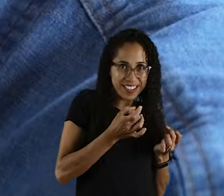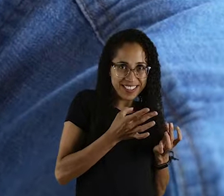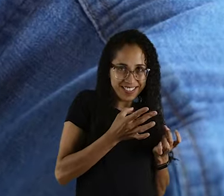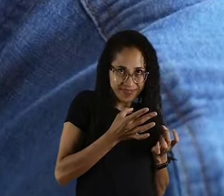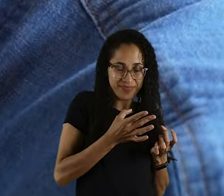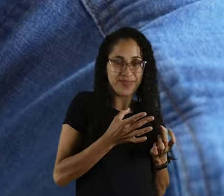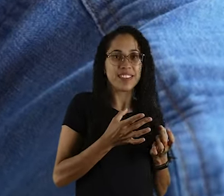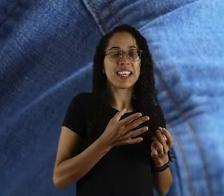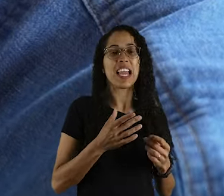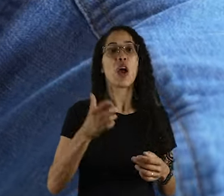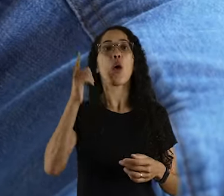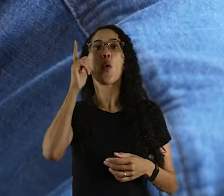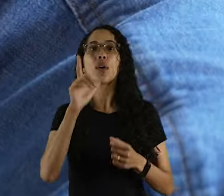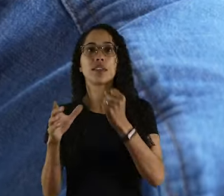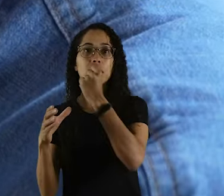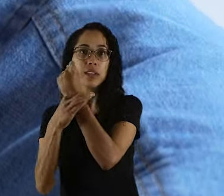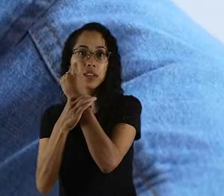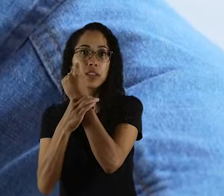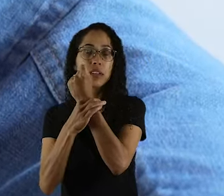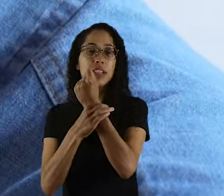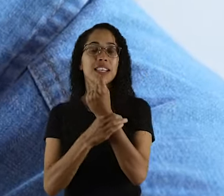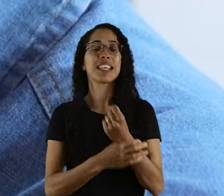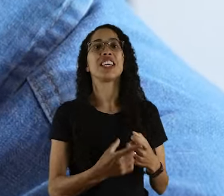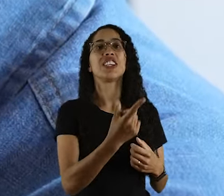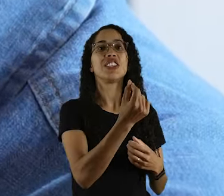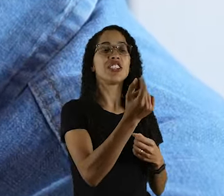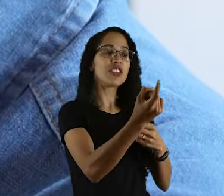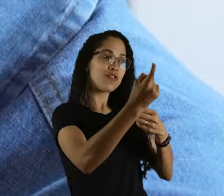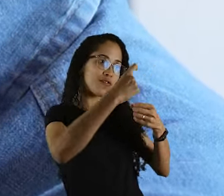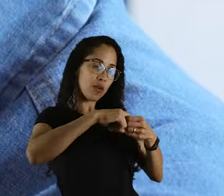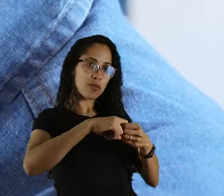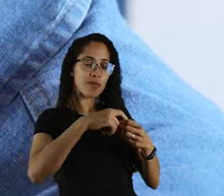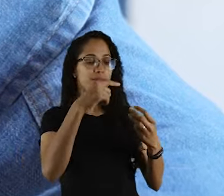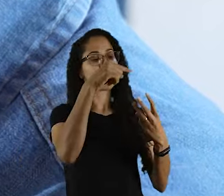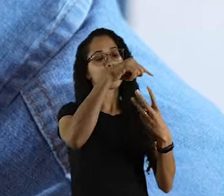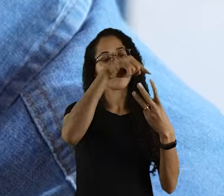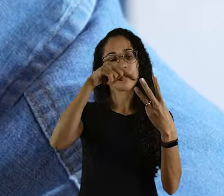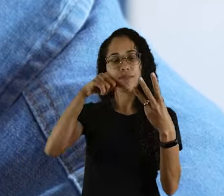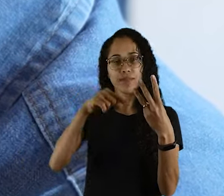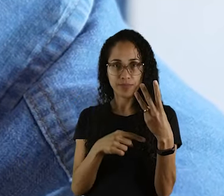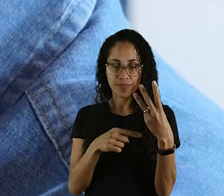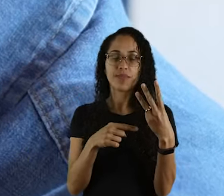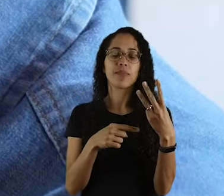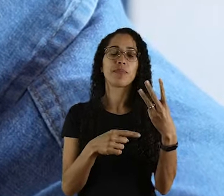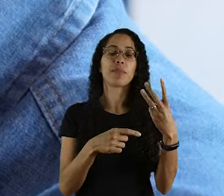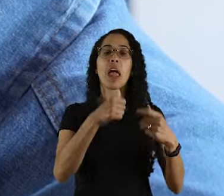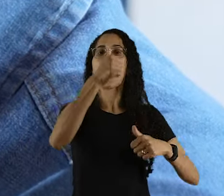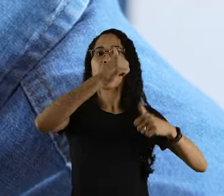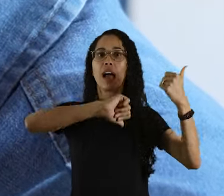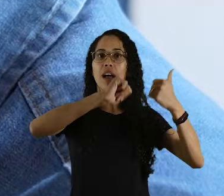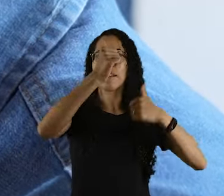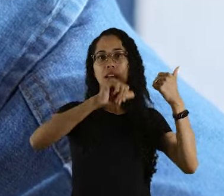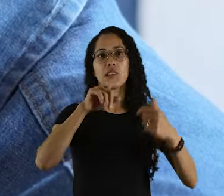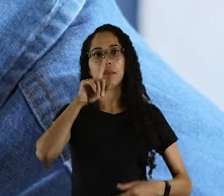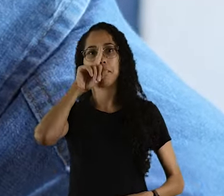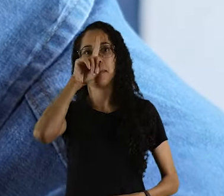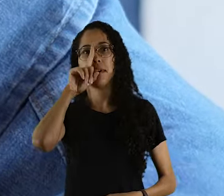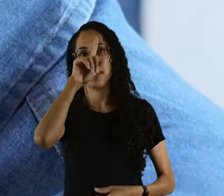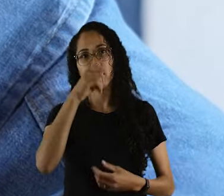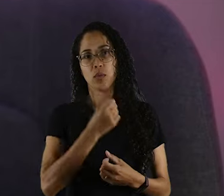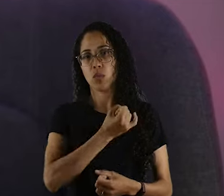e rentabilidade. Com essas três coisas aqui, você faz uma boa análise do risco que você